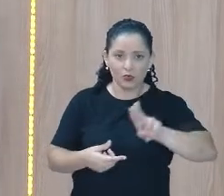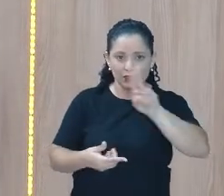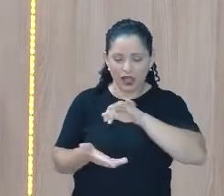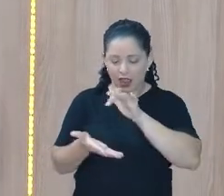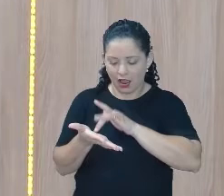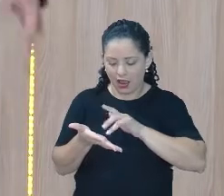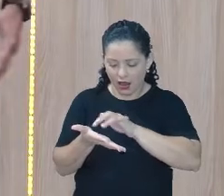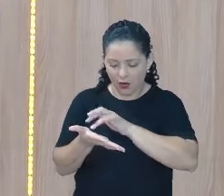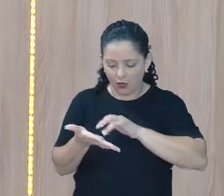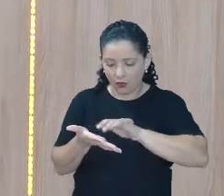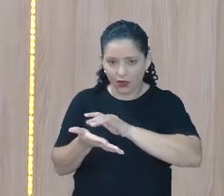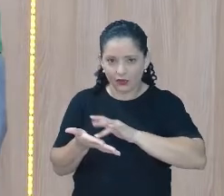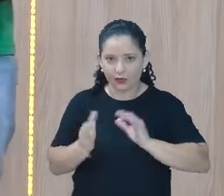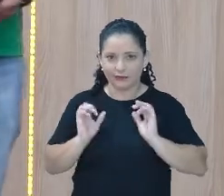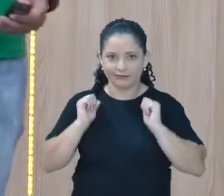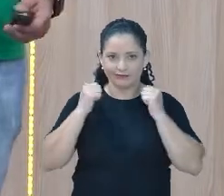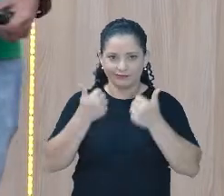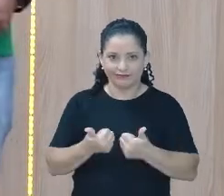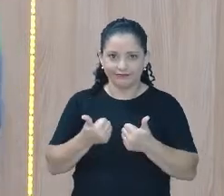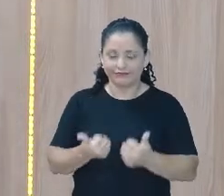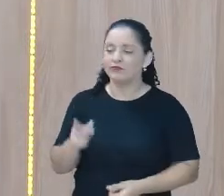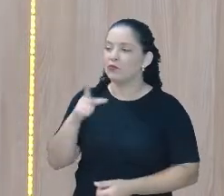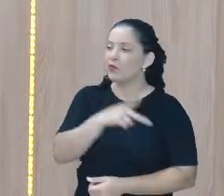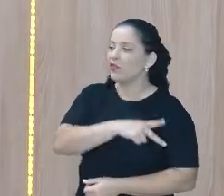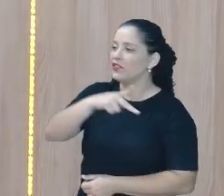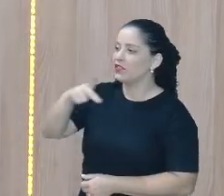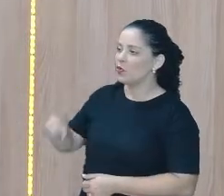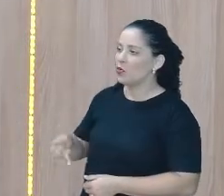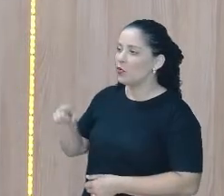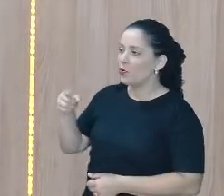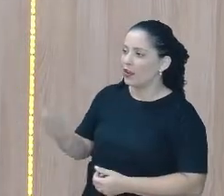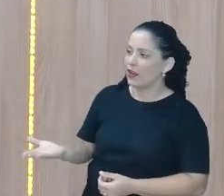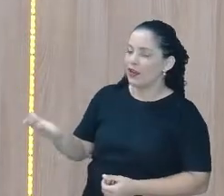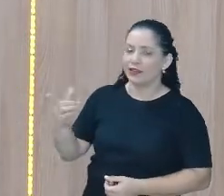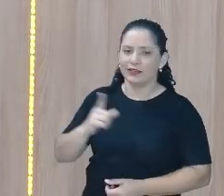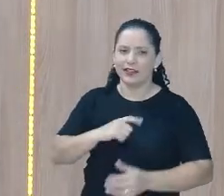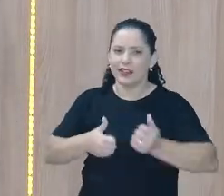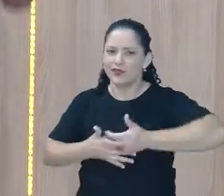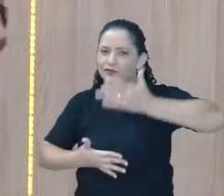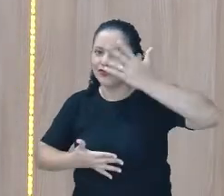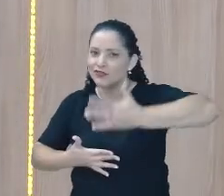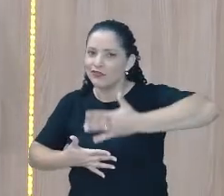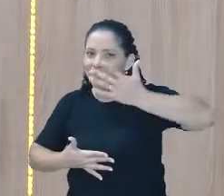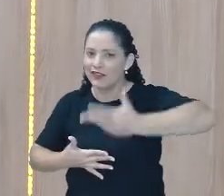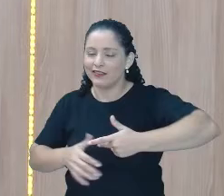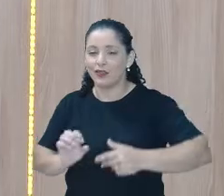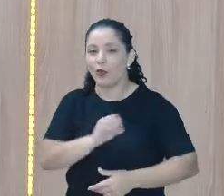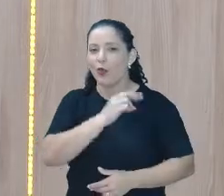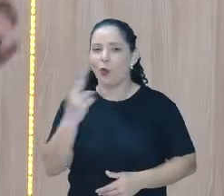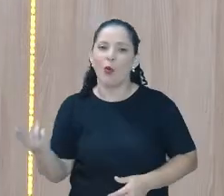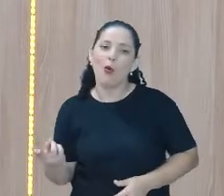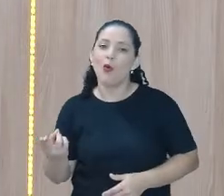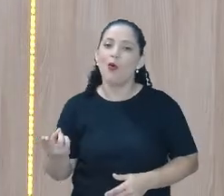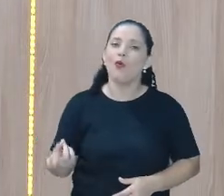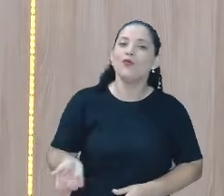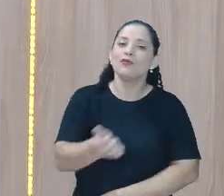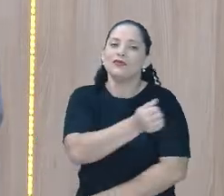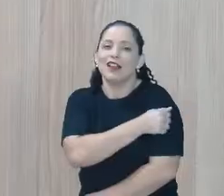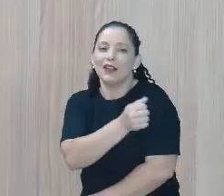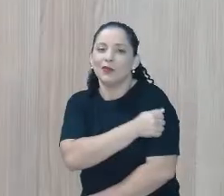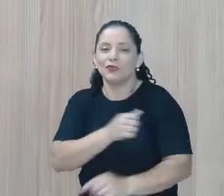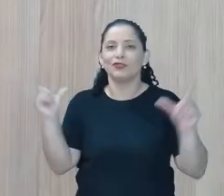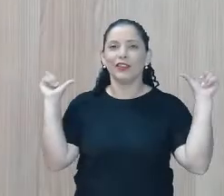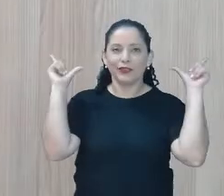beleza? Professora Cláudia, algum comentário aí no chat? Ou as crianças ainda estão dormindo? Me